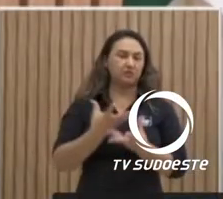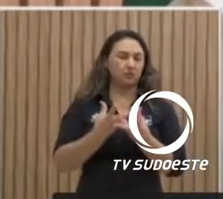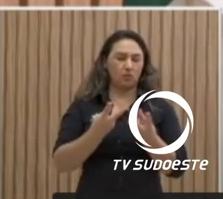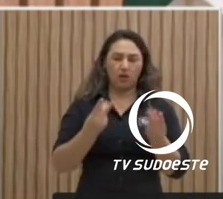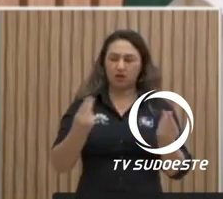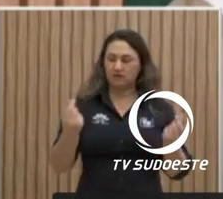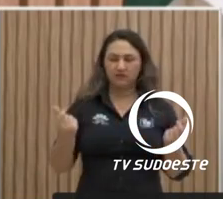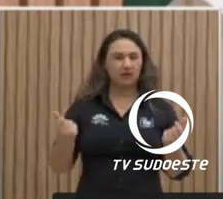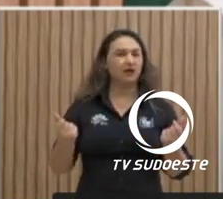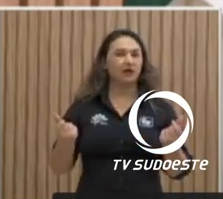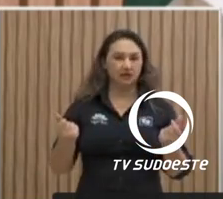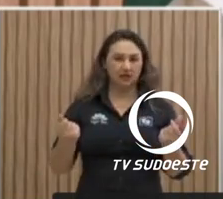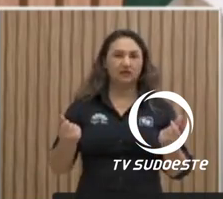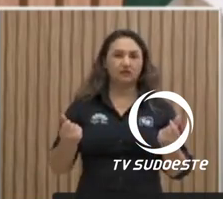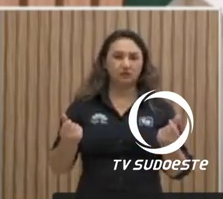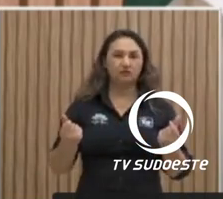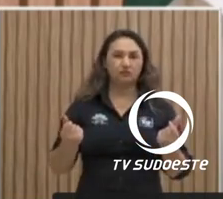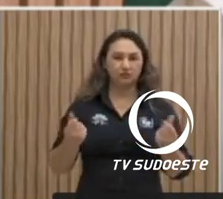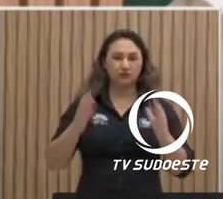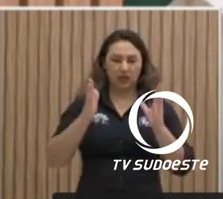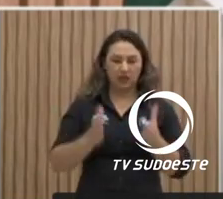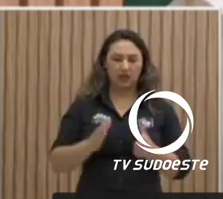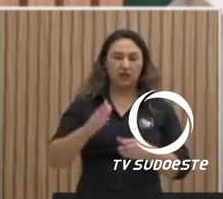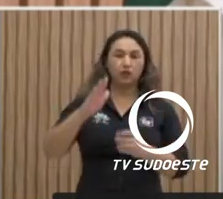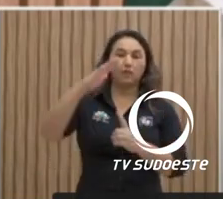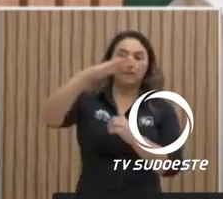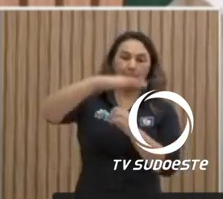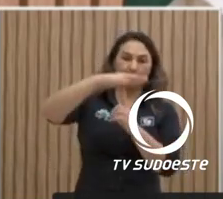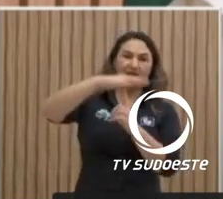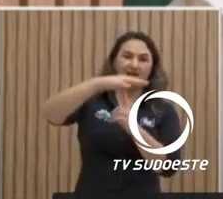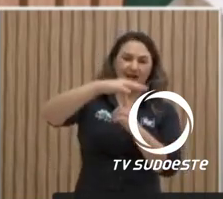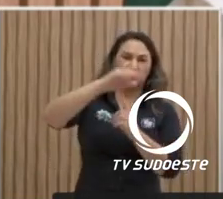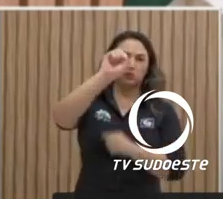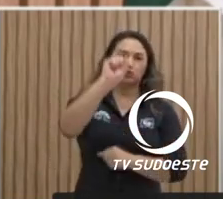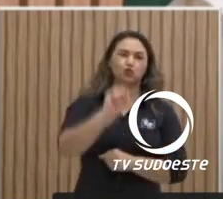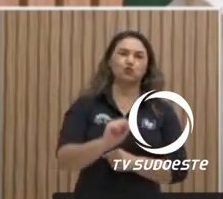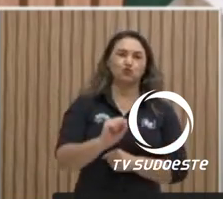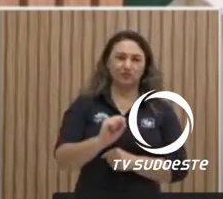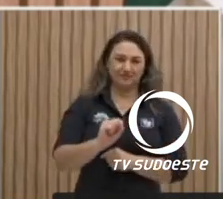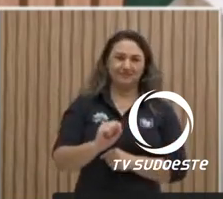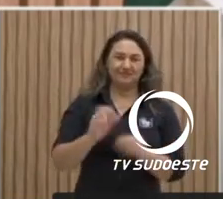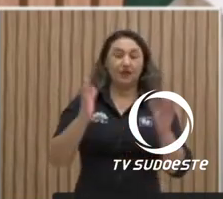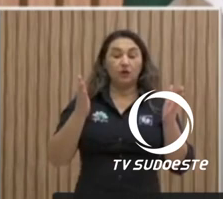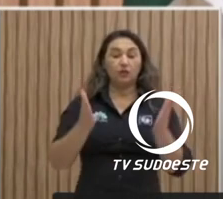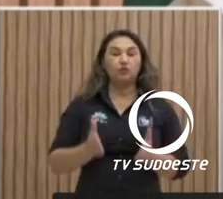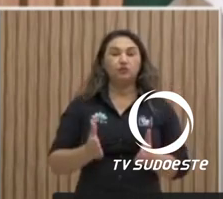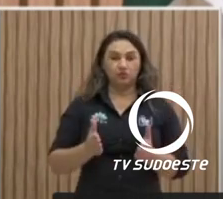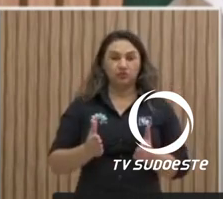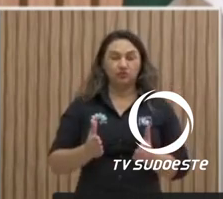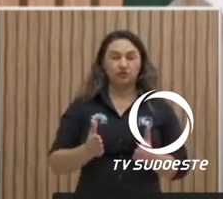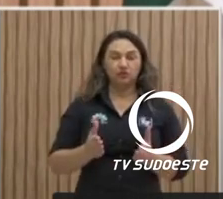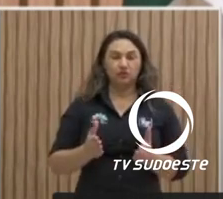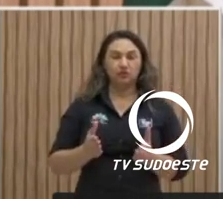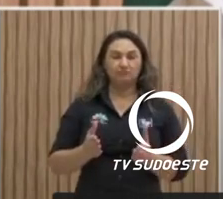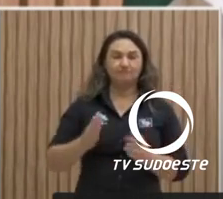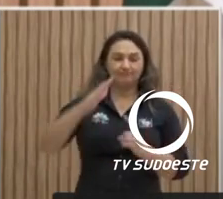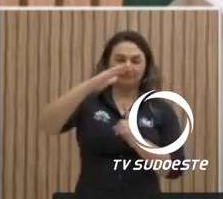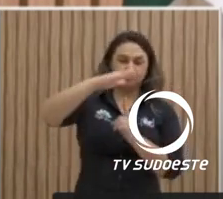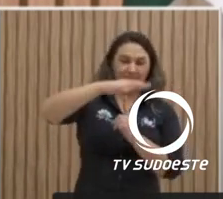enalteceram a força do interior do Paraná. É importante registrar que hoje, no interior do Paraná,